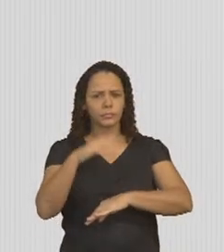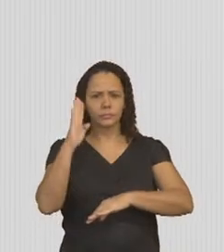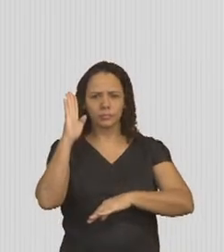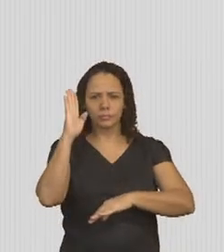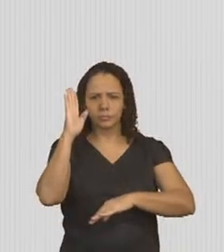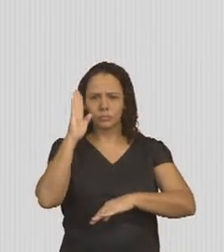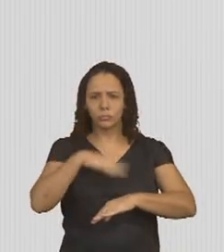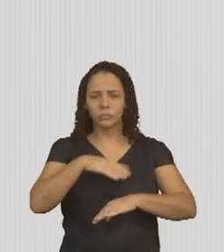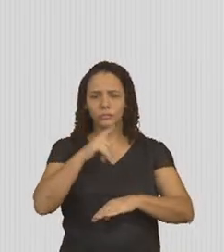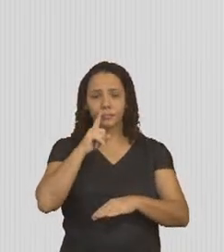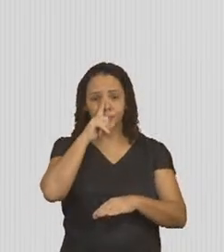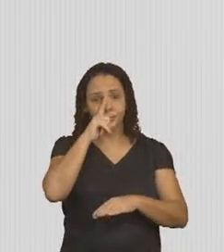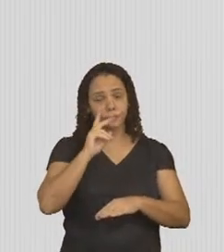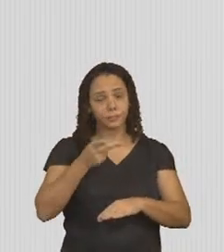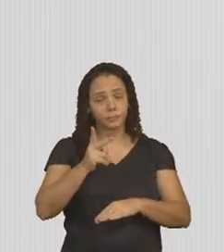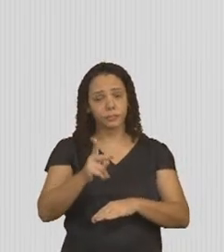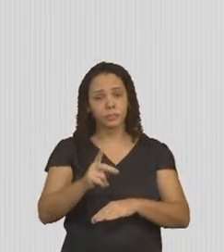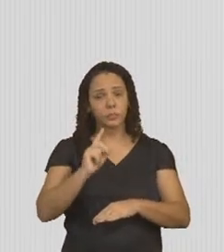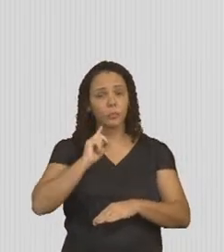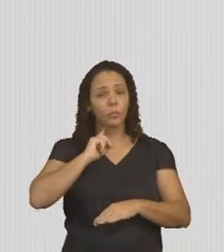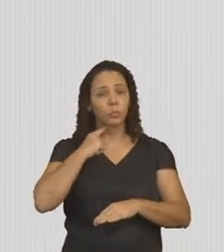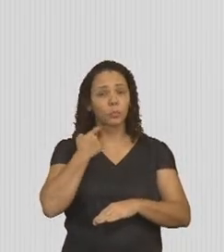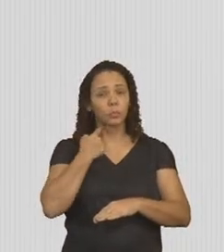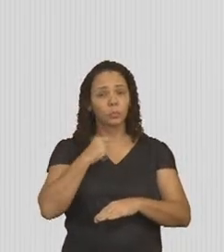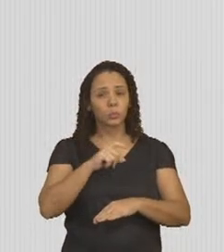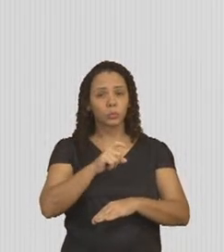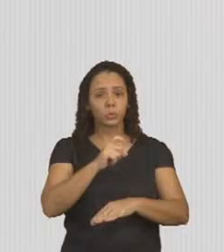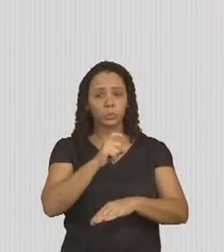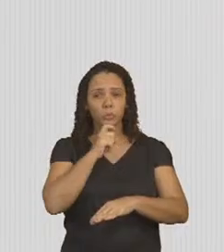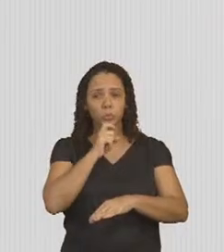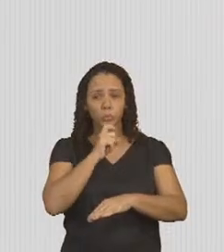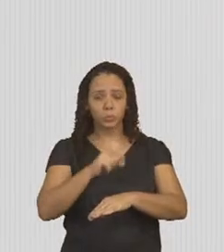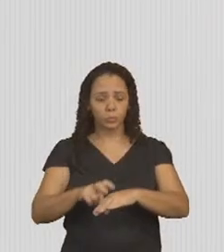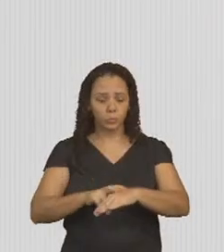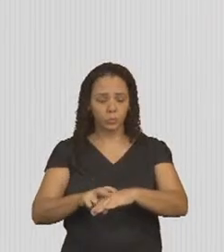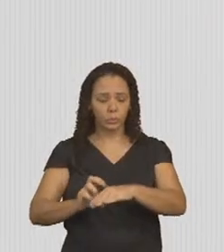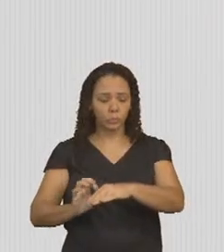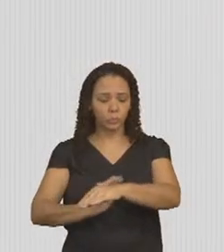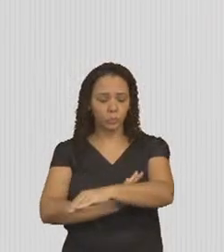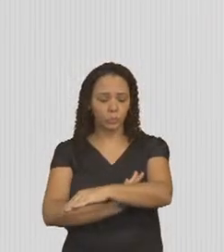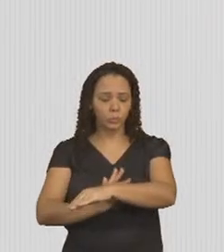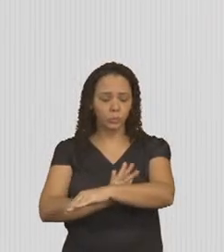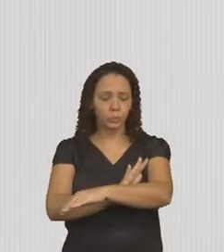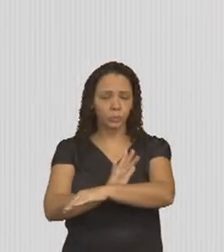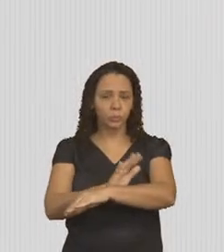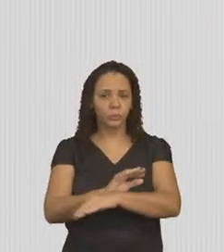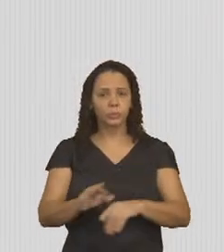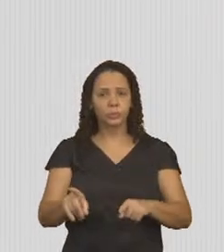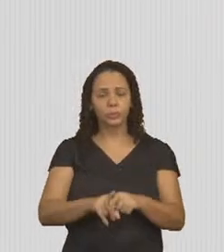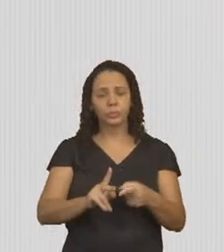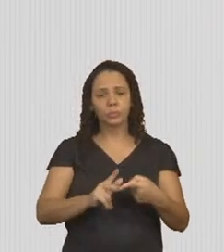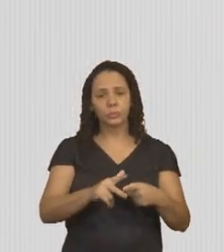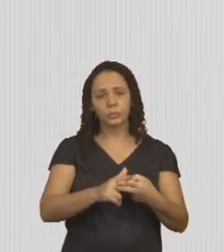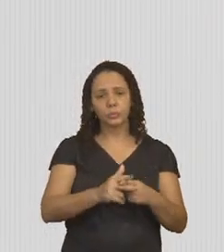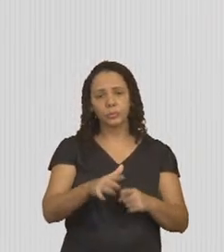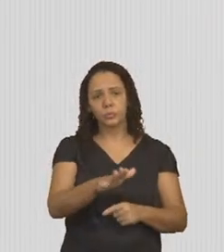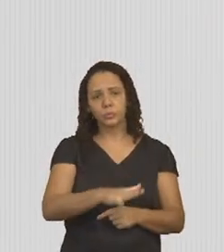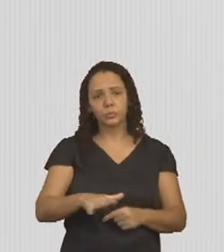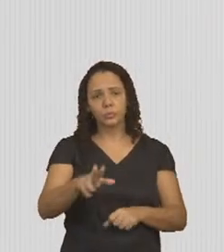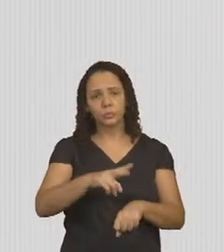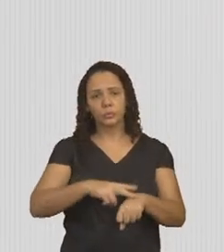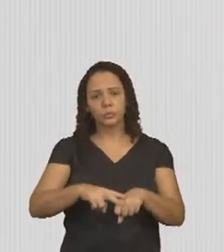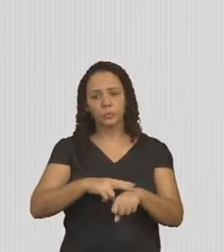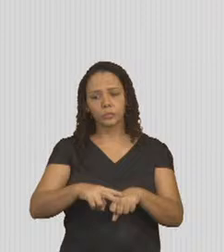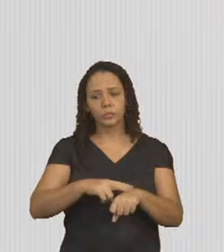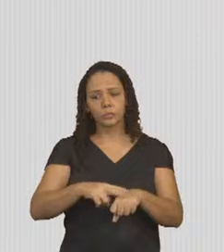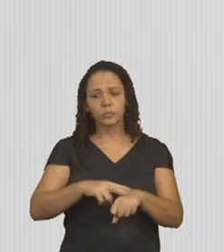e está sempre muito suja, com um mato muito alto. A prefeitura precisa dar atenção para isso. A gente também trouxe aqui a manutenção na área verde, ali no Jardim